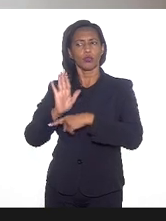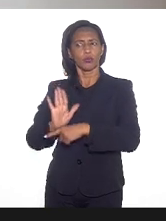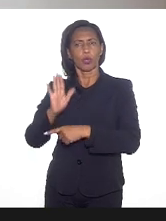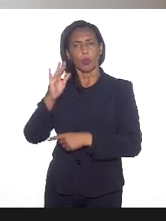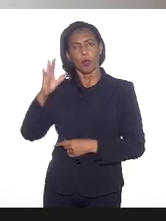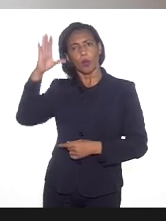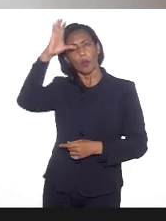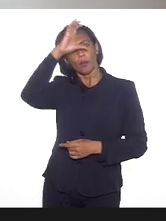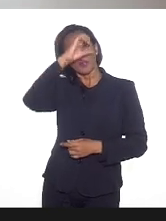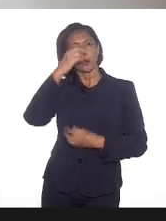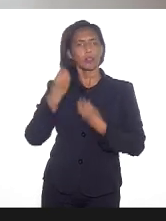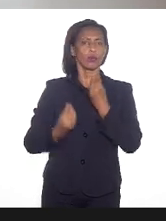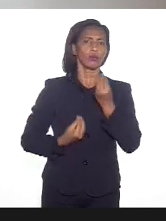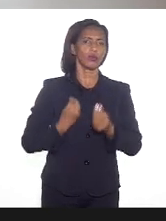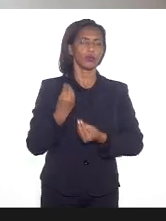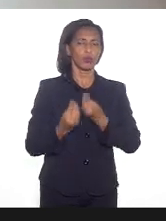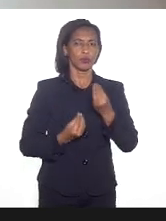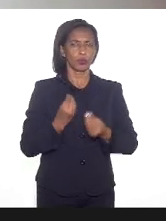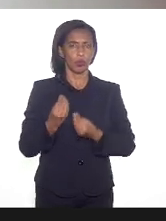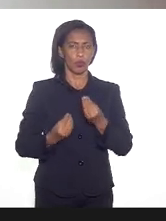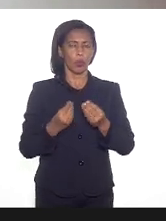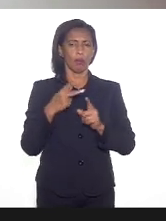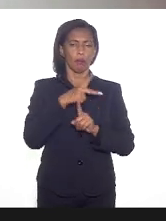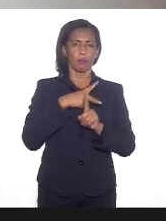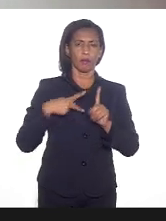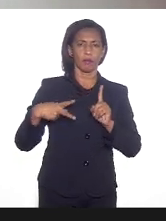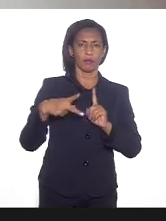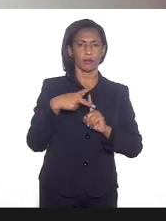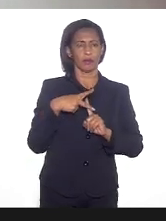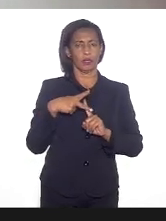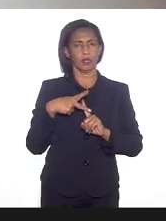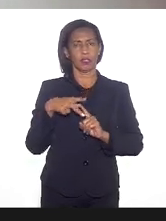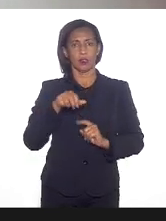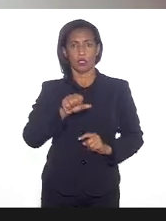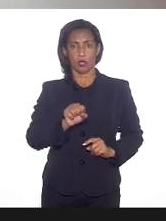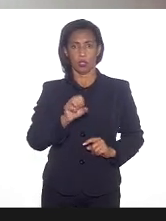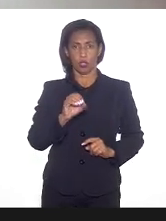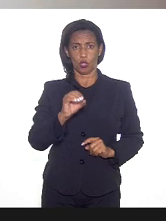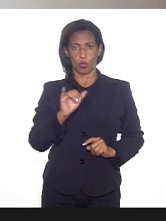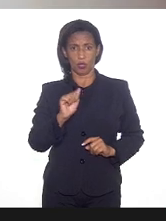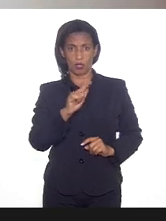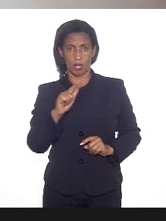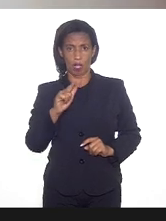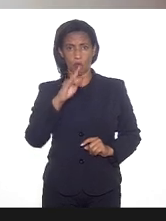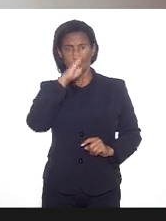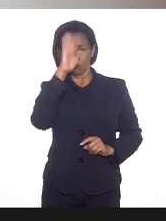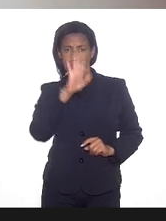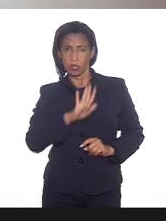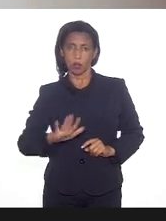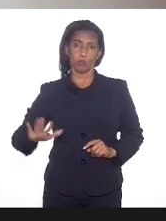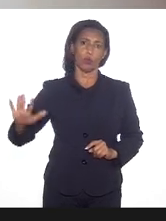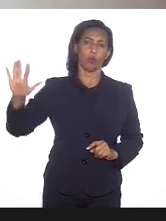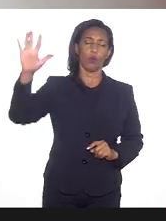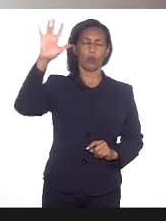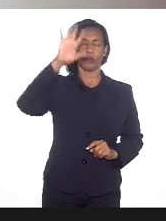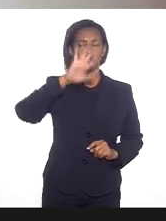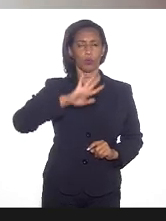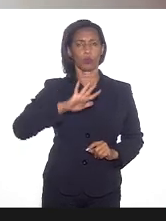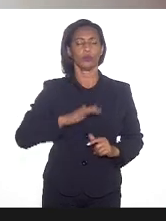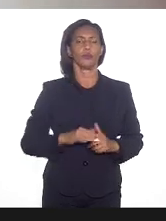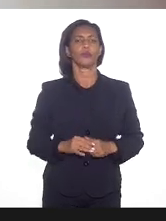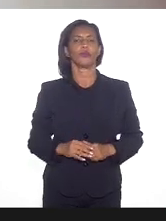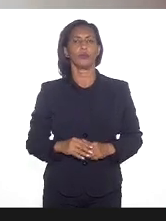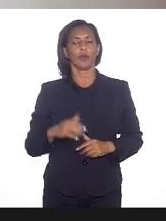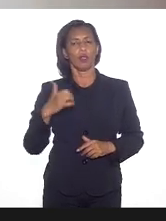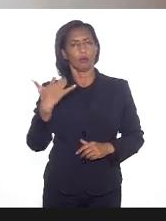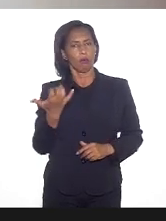compreensão do funcionamento de regimes próprios de previdência social no Brasil como um todo, também nos outros entes federados.